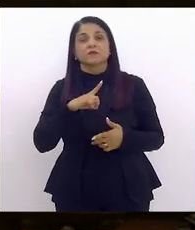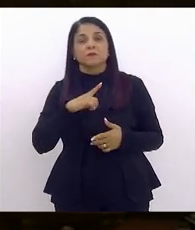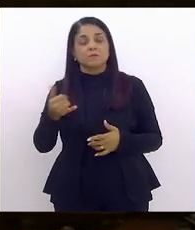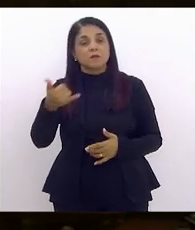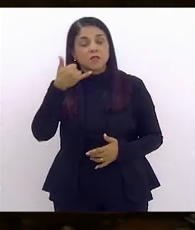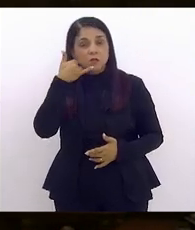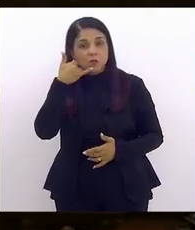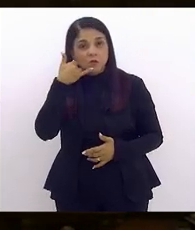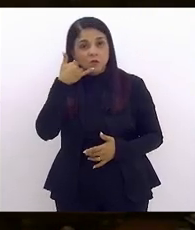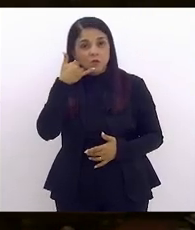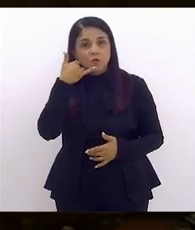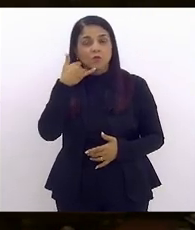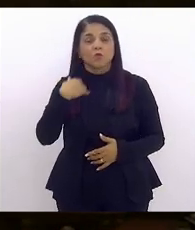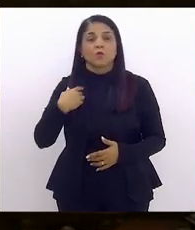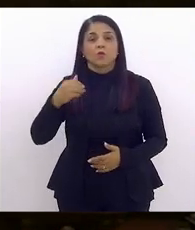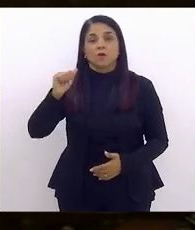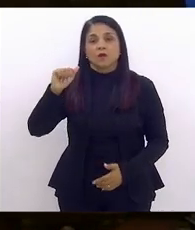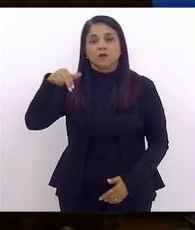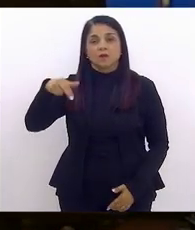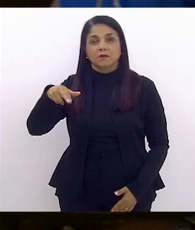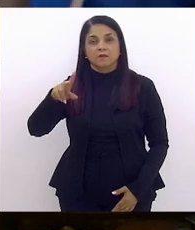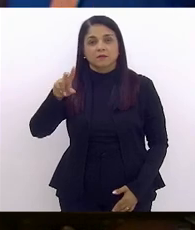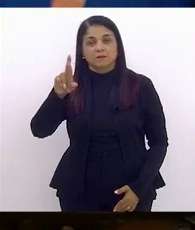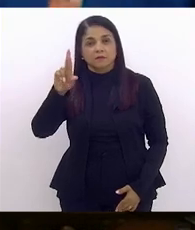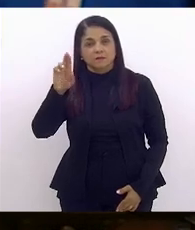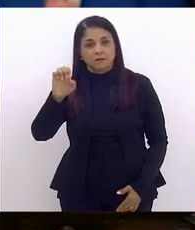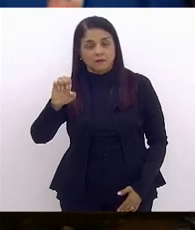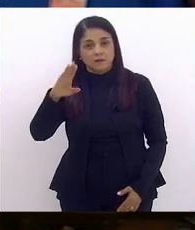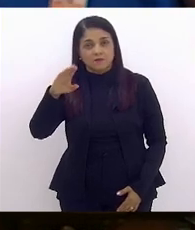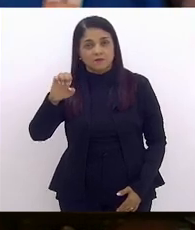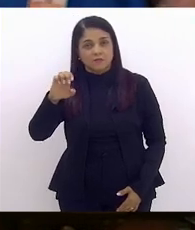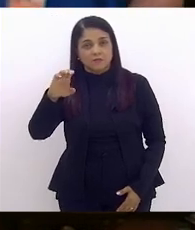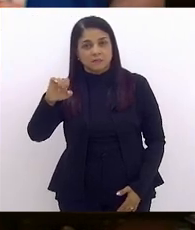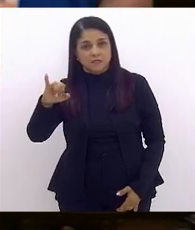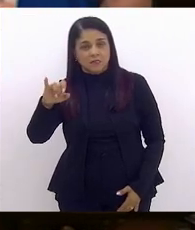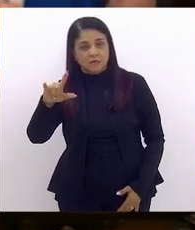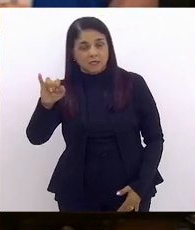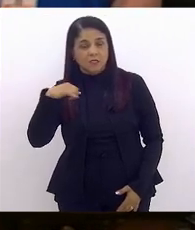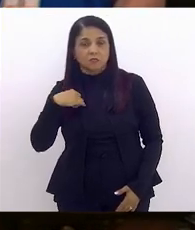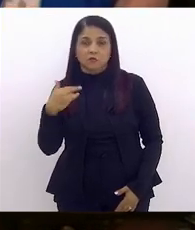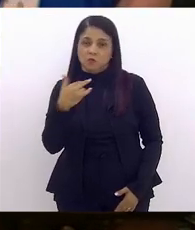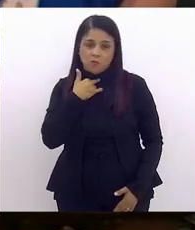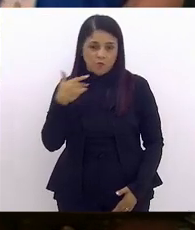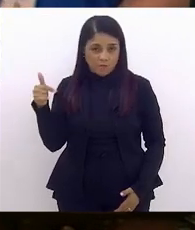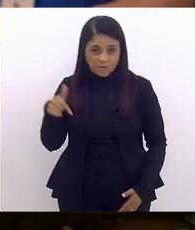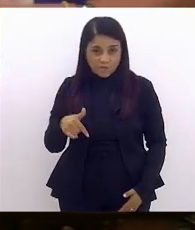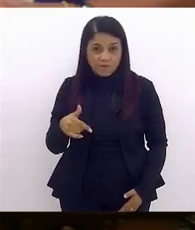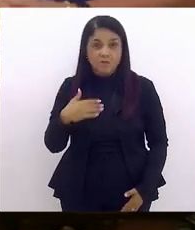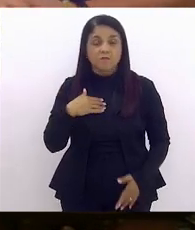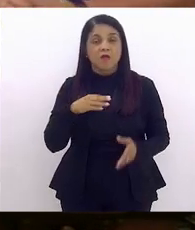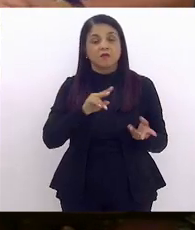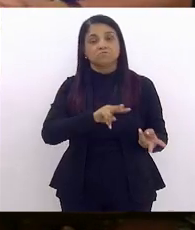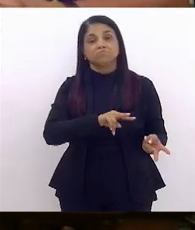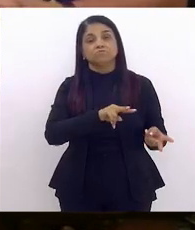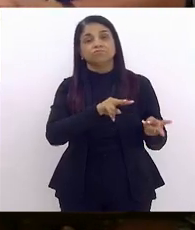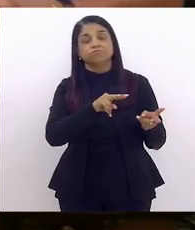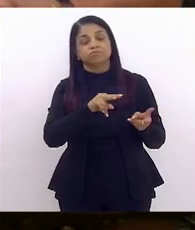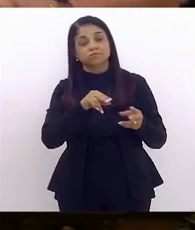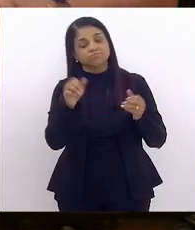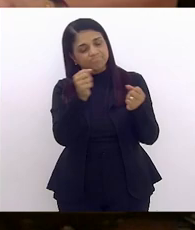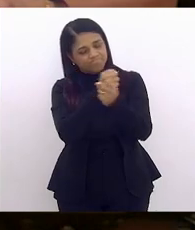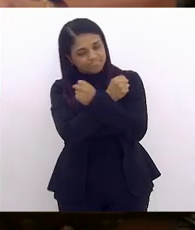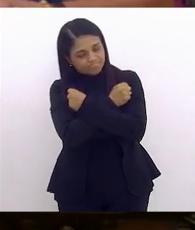também o André Siciliano, dizendo que não pode estar aqui, mas transfere os parabéns ao Sandro